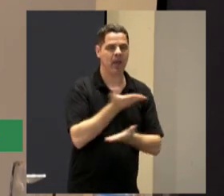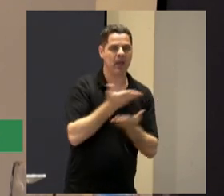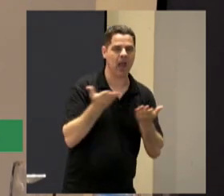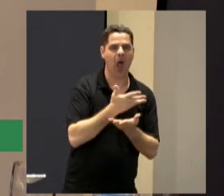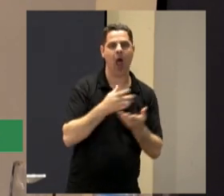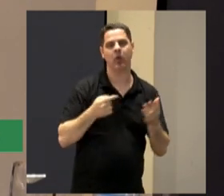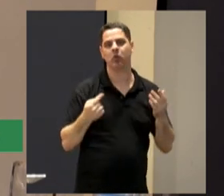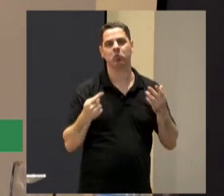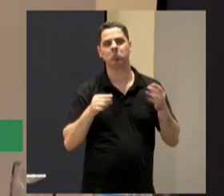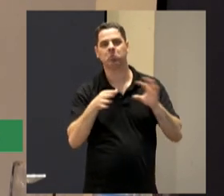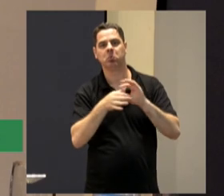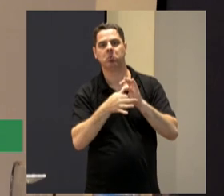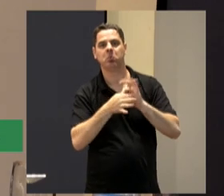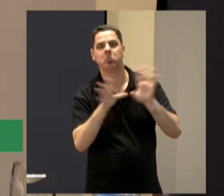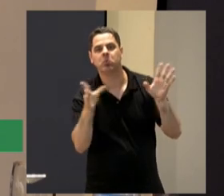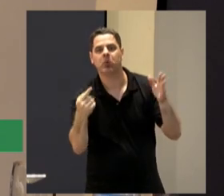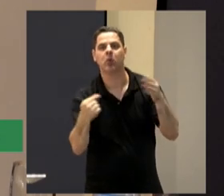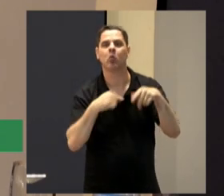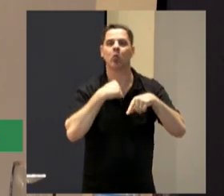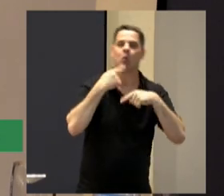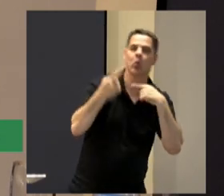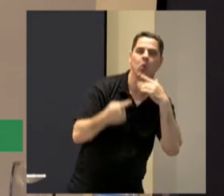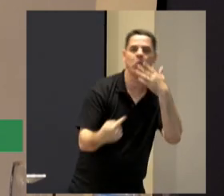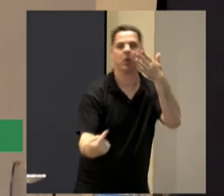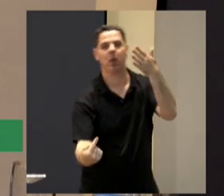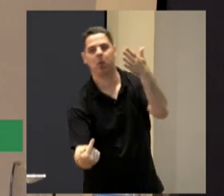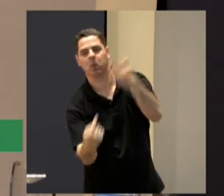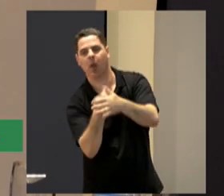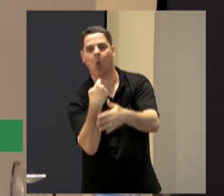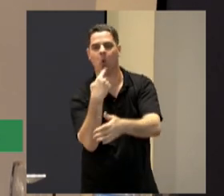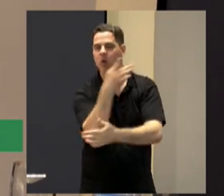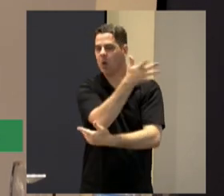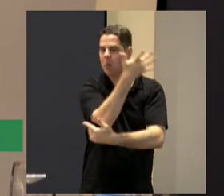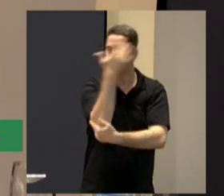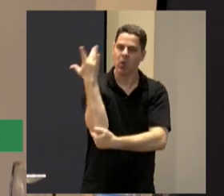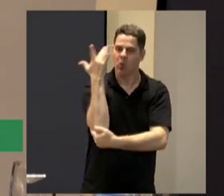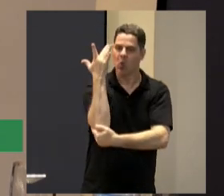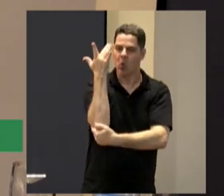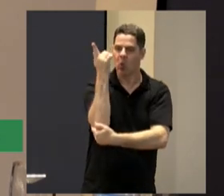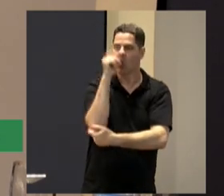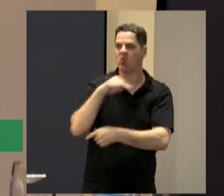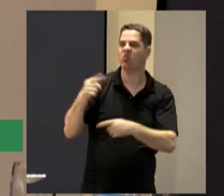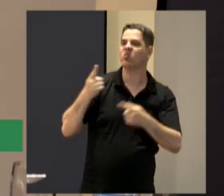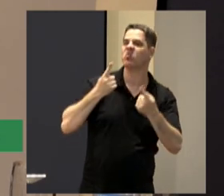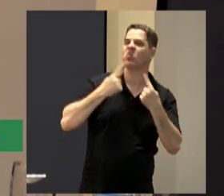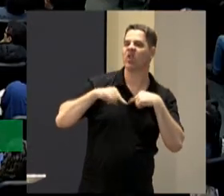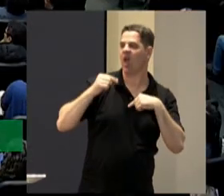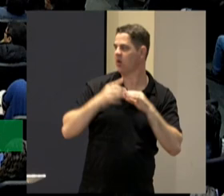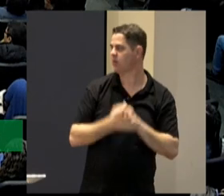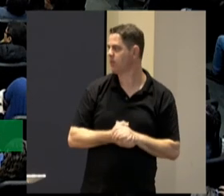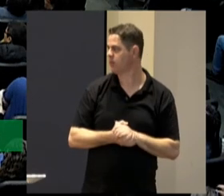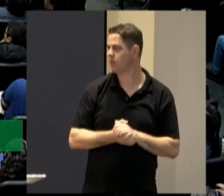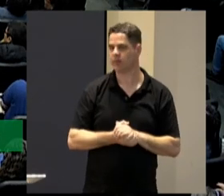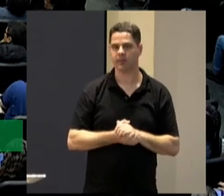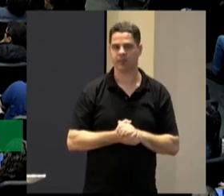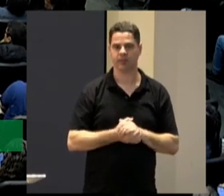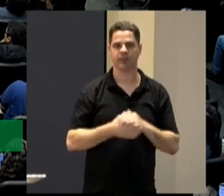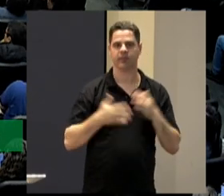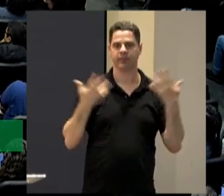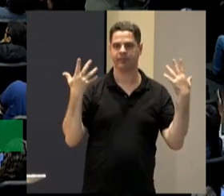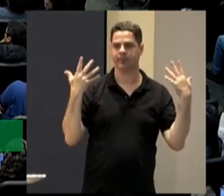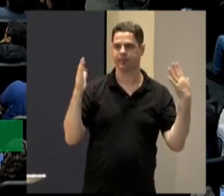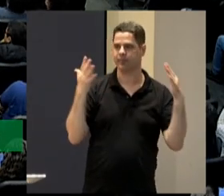abro espaço para as dúvidas, questionamentos de quem se disponibilizar.